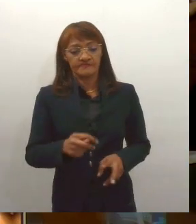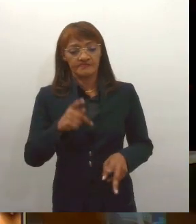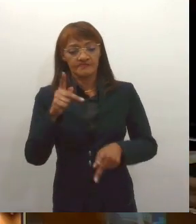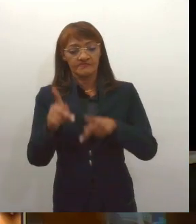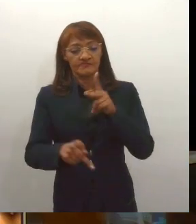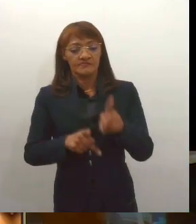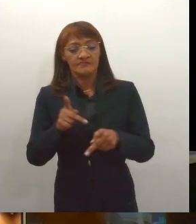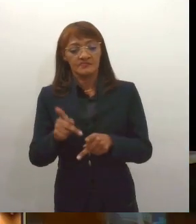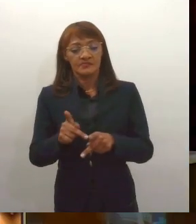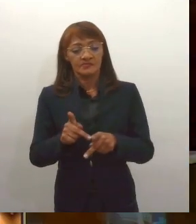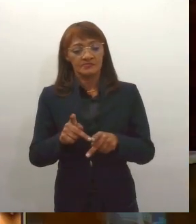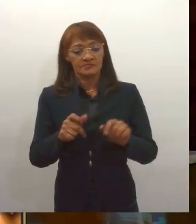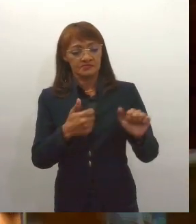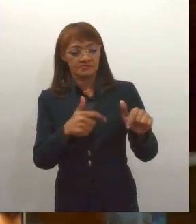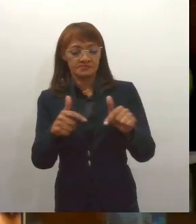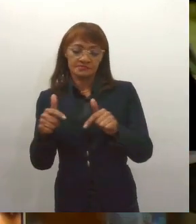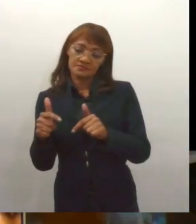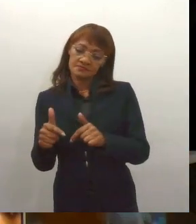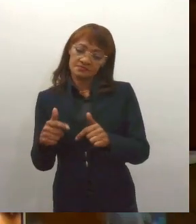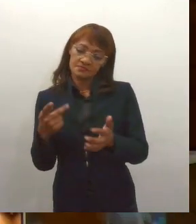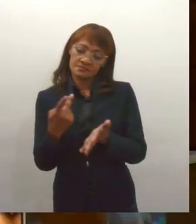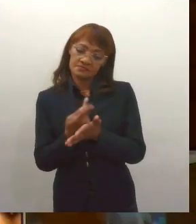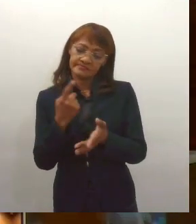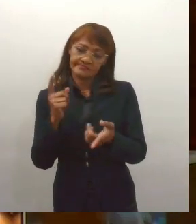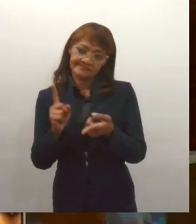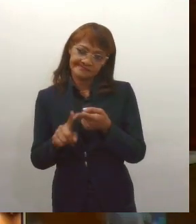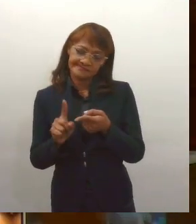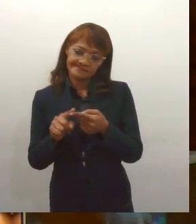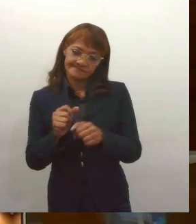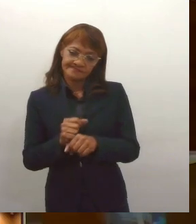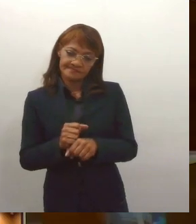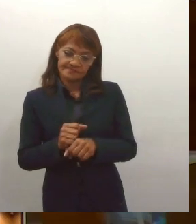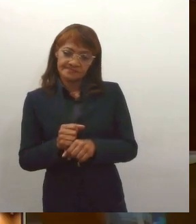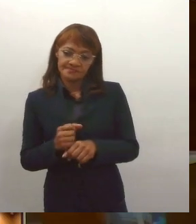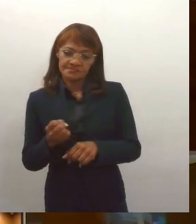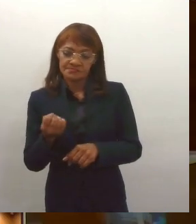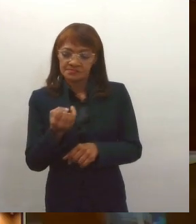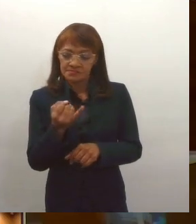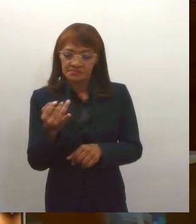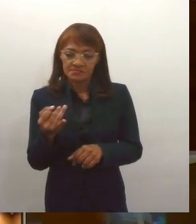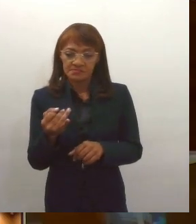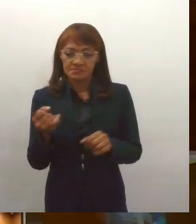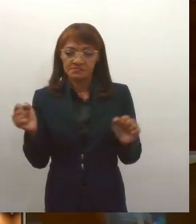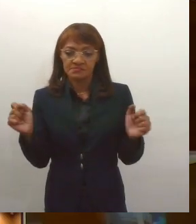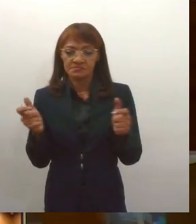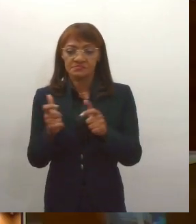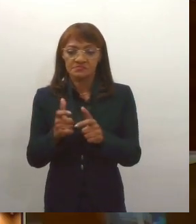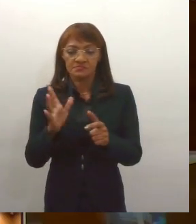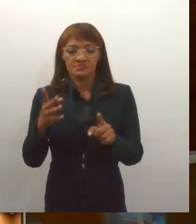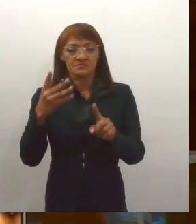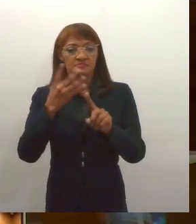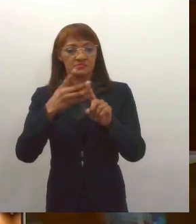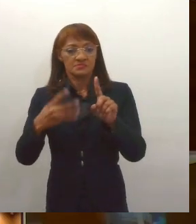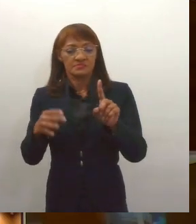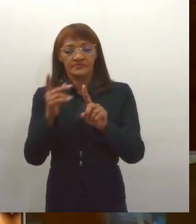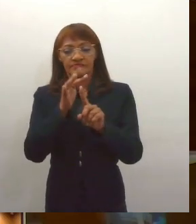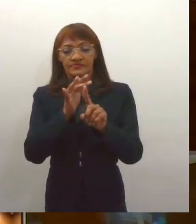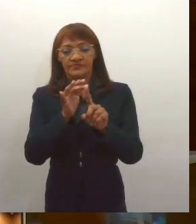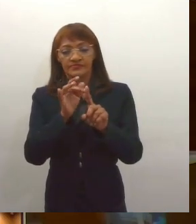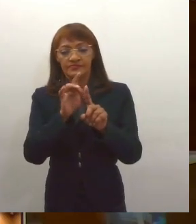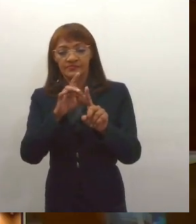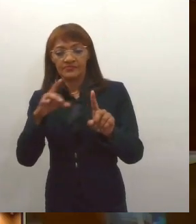recortes de minorias como a LGBT fobia as pessoas LGBT mais as mulheres e pessoas